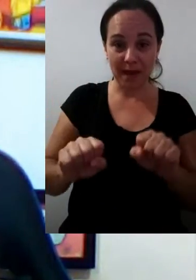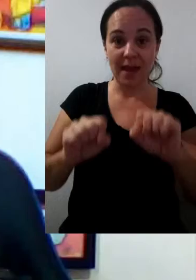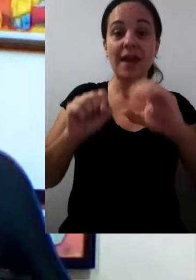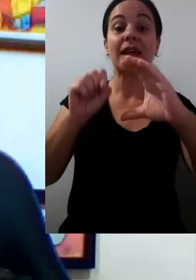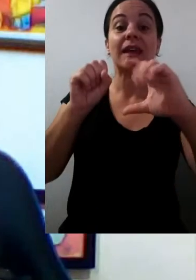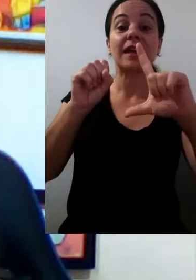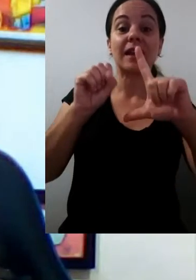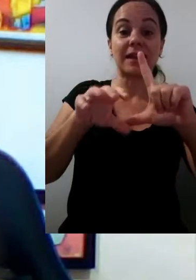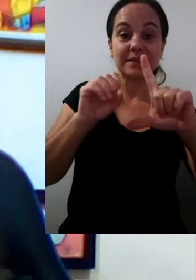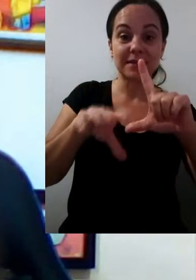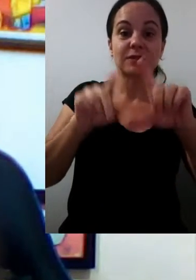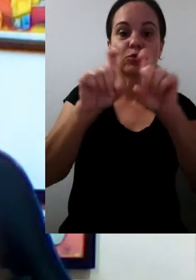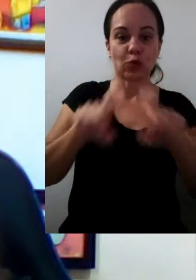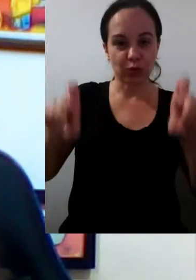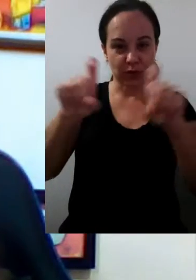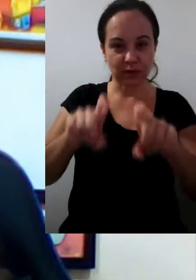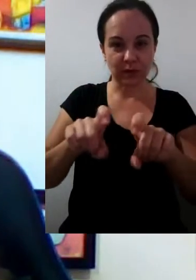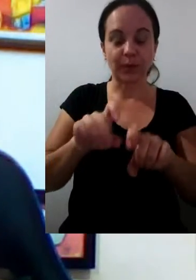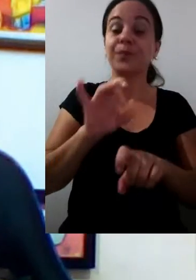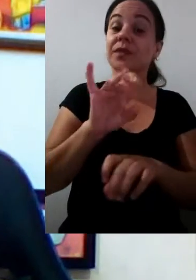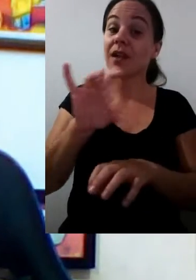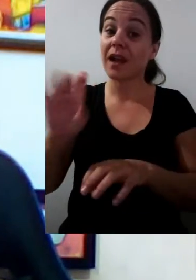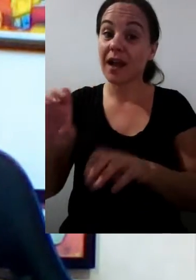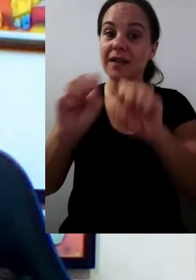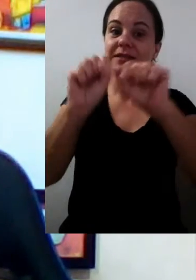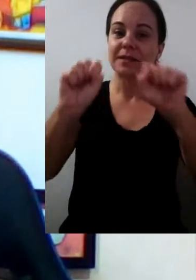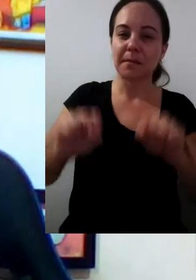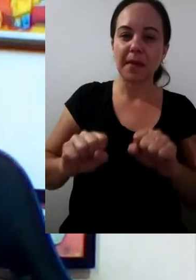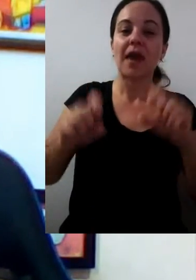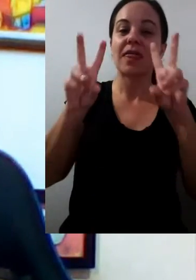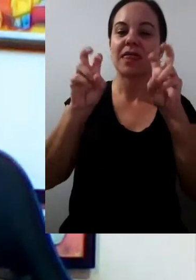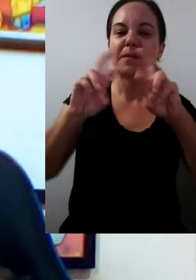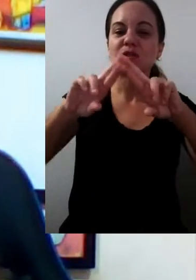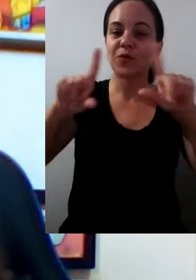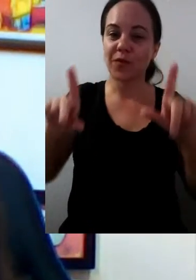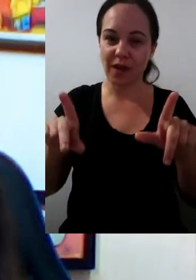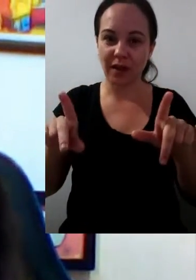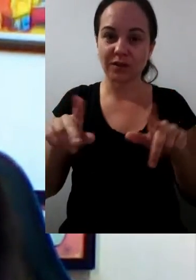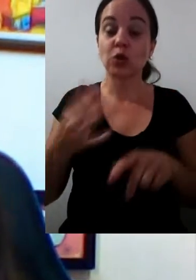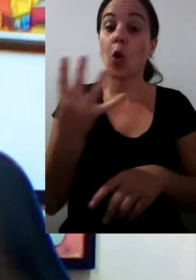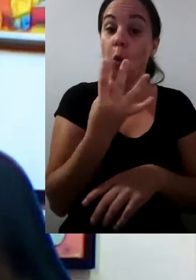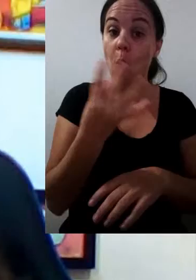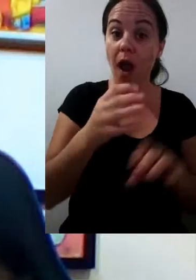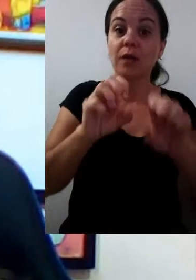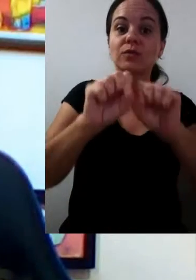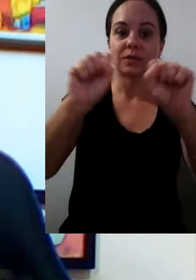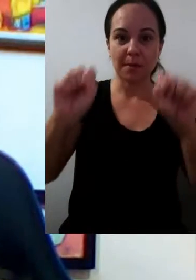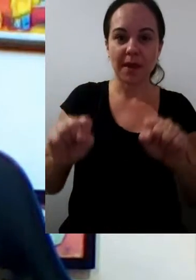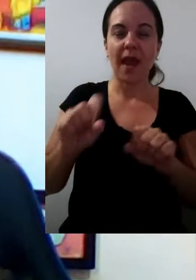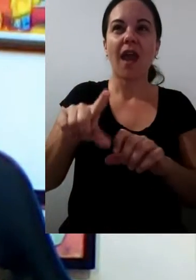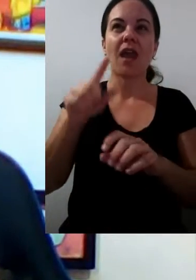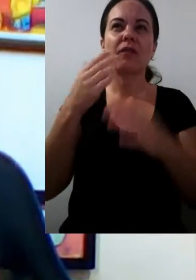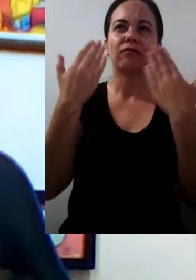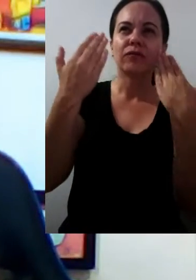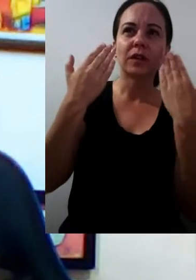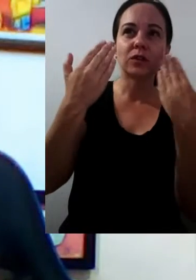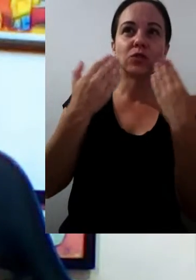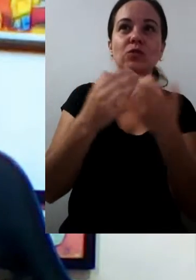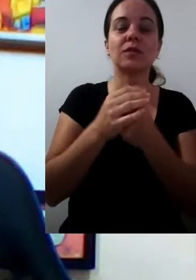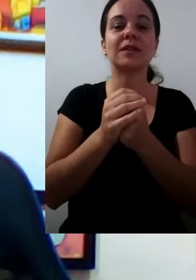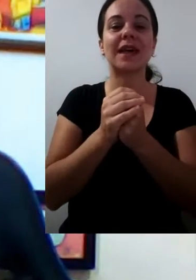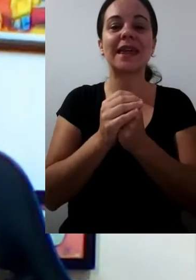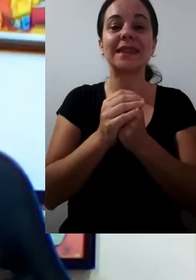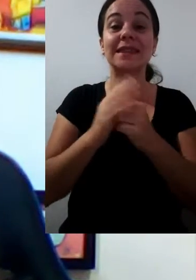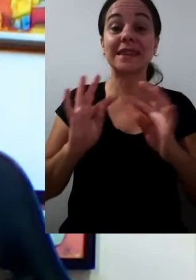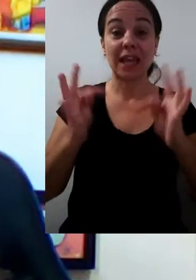com um tema diferente. No quarto semestre do curso, conceituamos e promovemos reflexões sobre o uso de tecnologias como